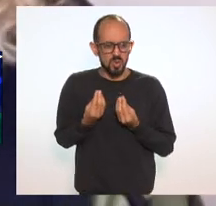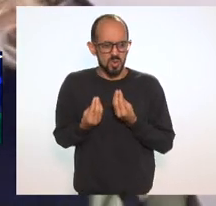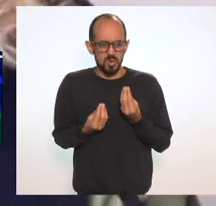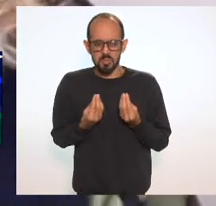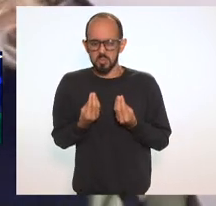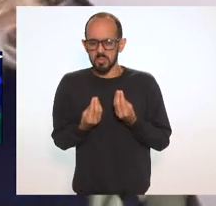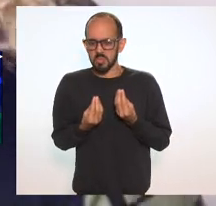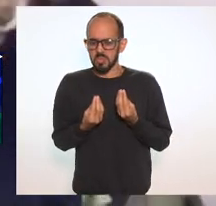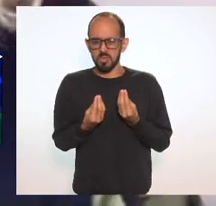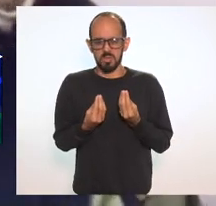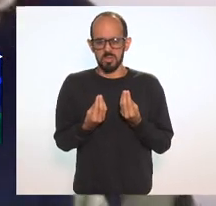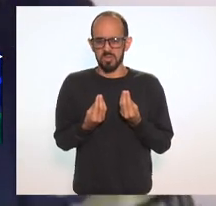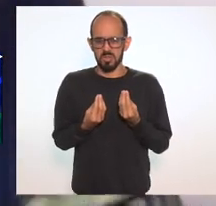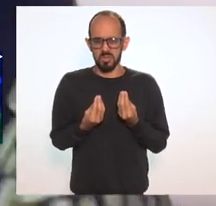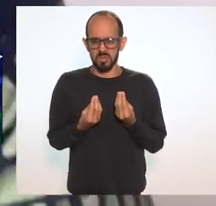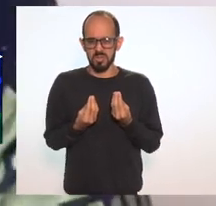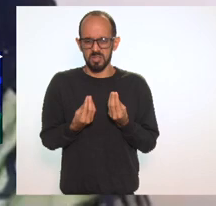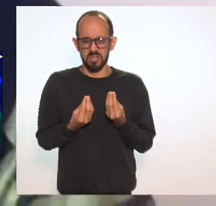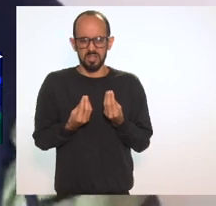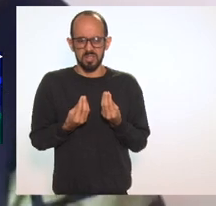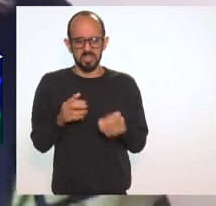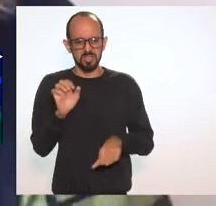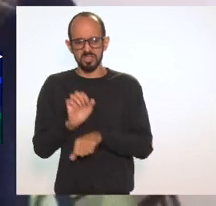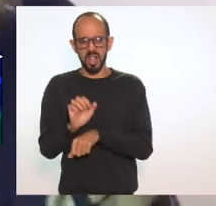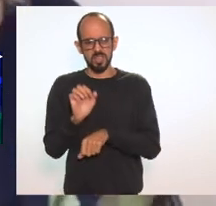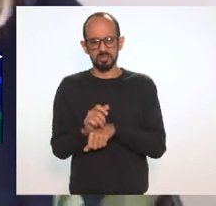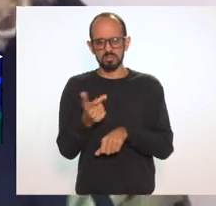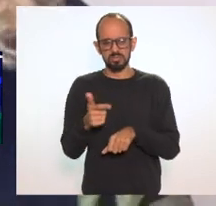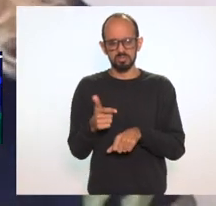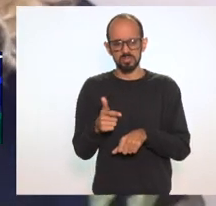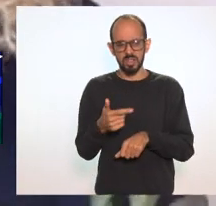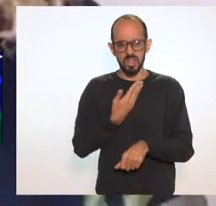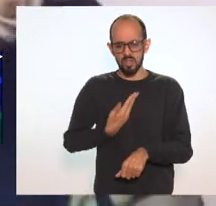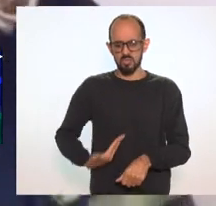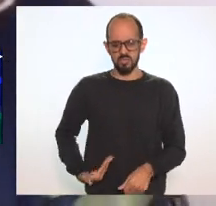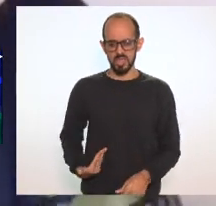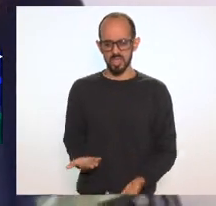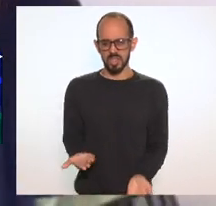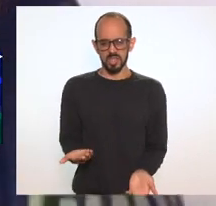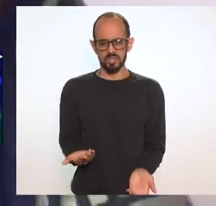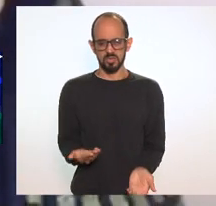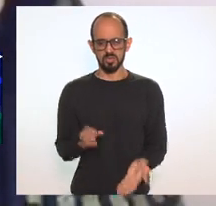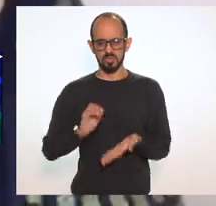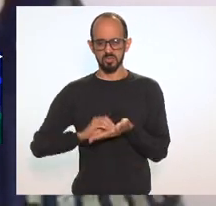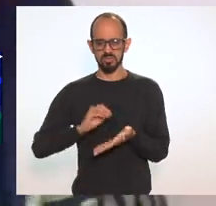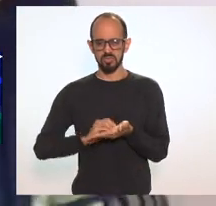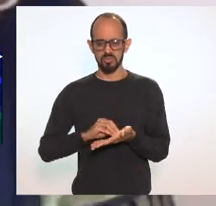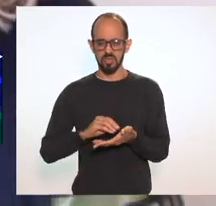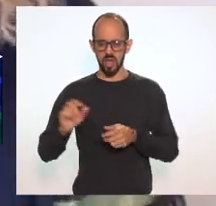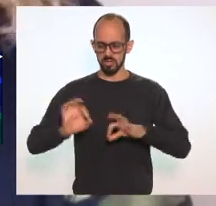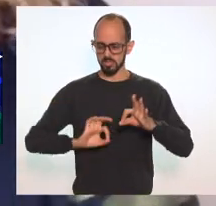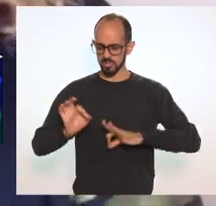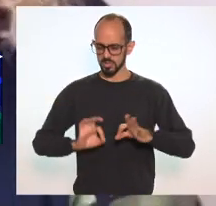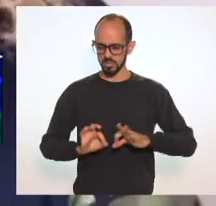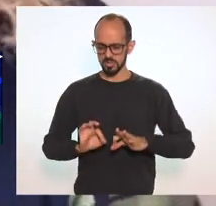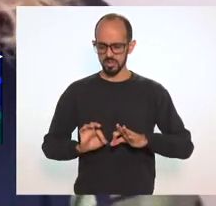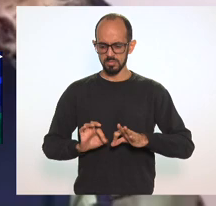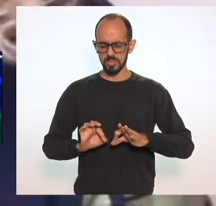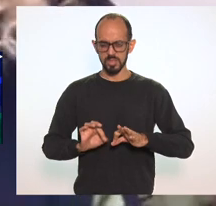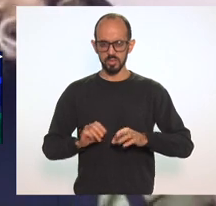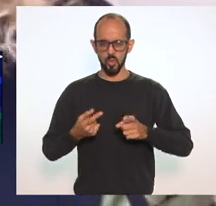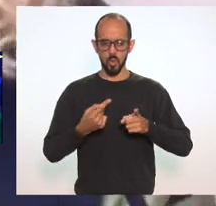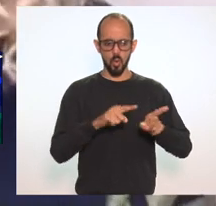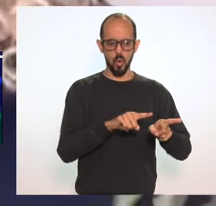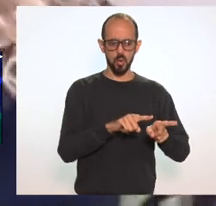que estado desgovernado é esse que nós estamos que não tem um plano Claro do Estado de enfrentamento a